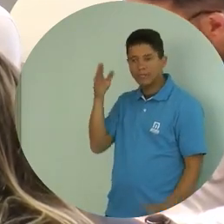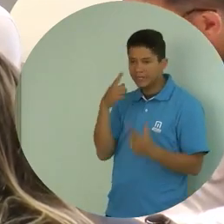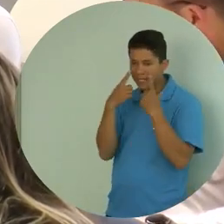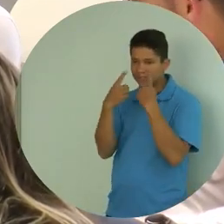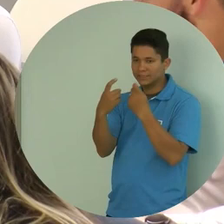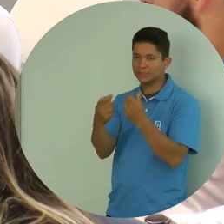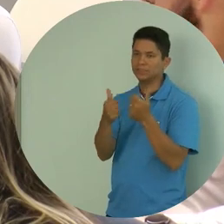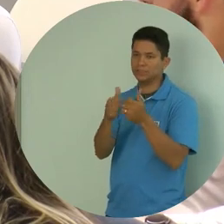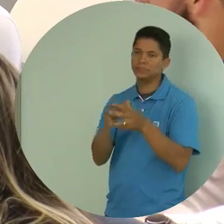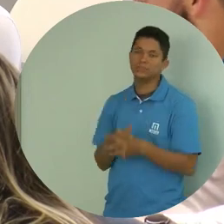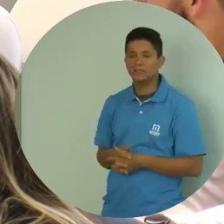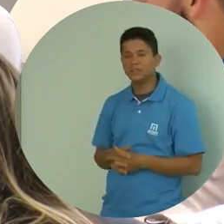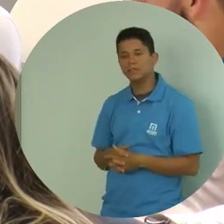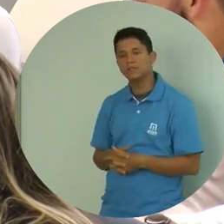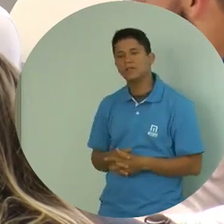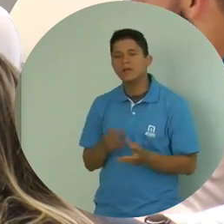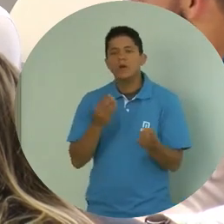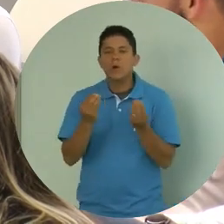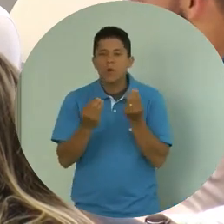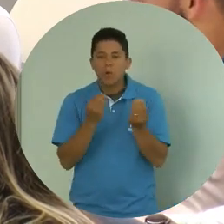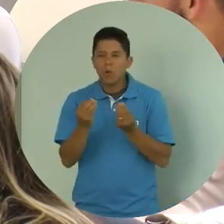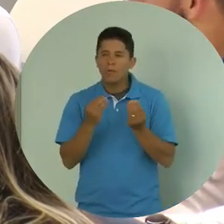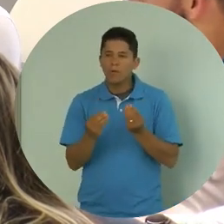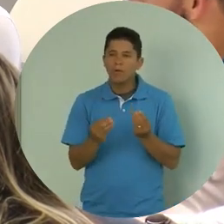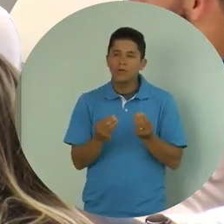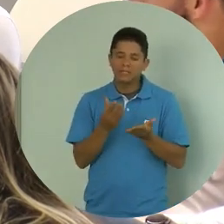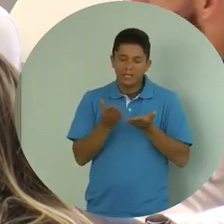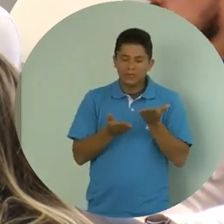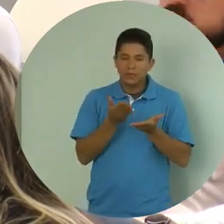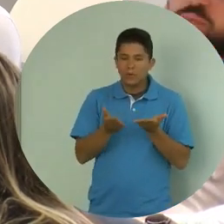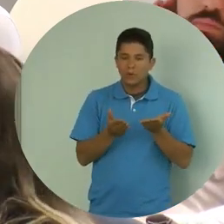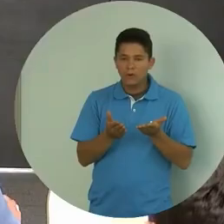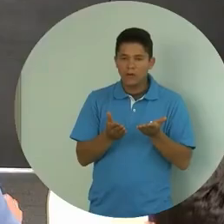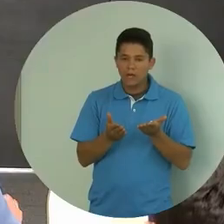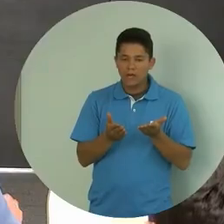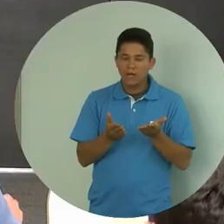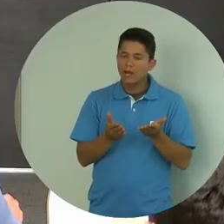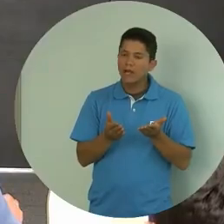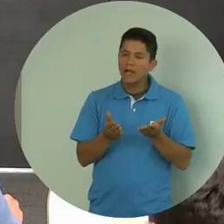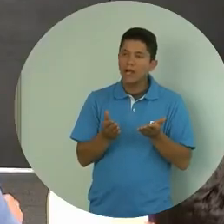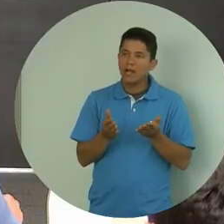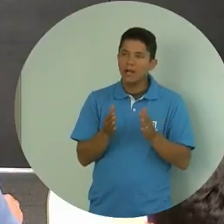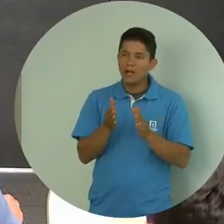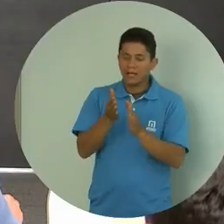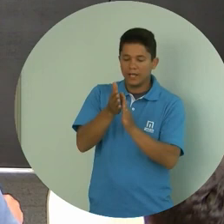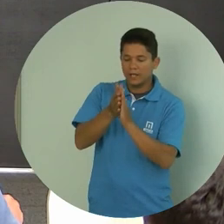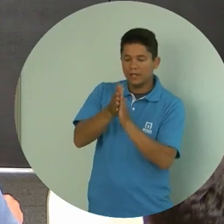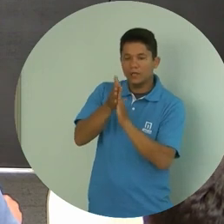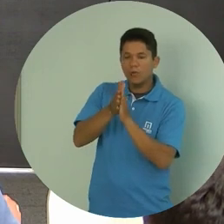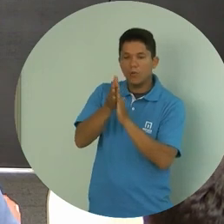como é que foi tratada a interface entre o concreto existente e o novo? Foi feito...